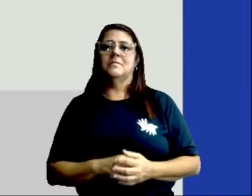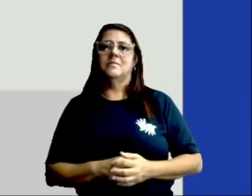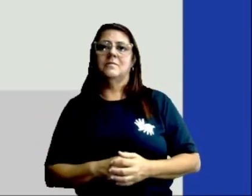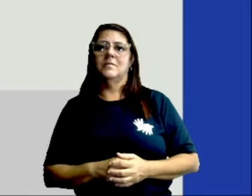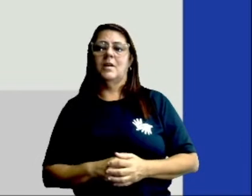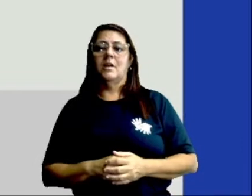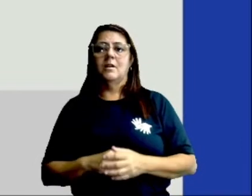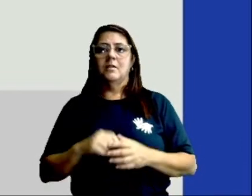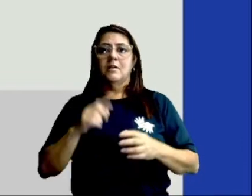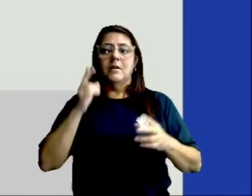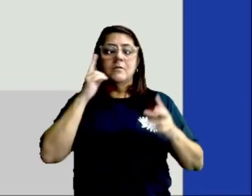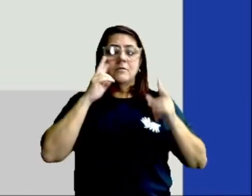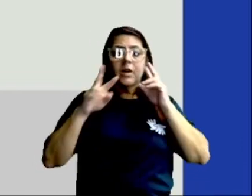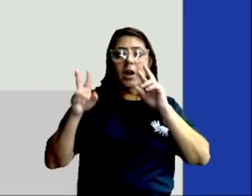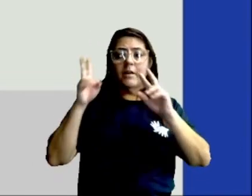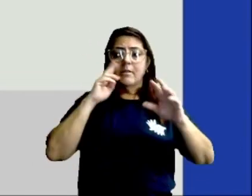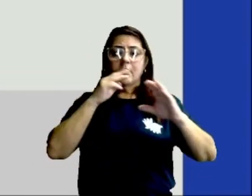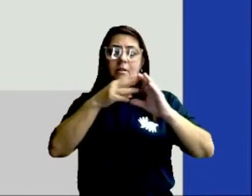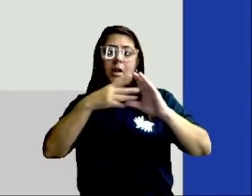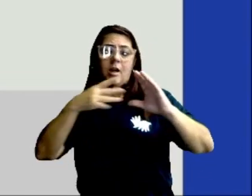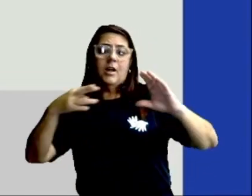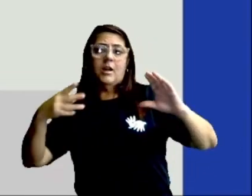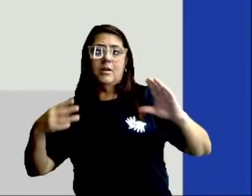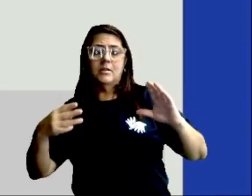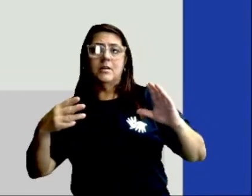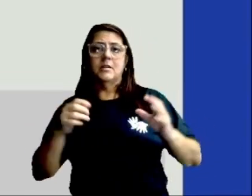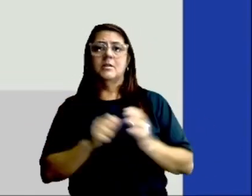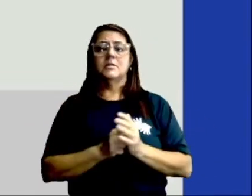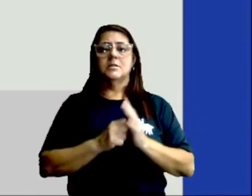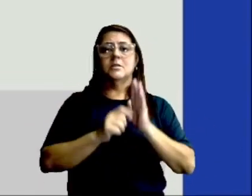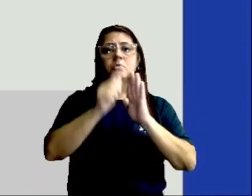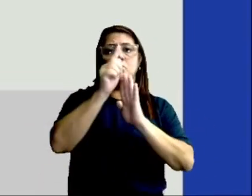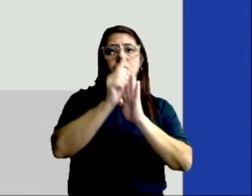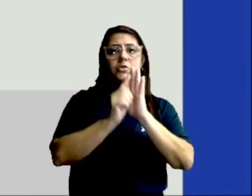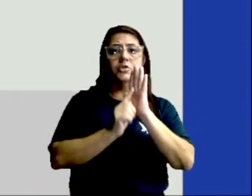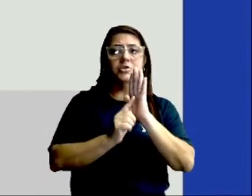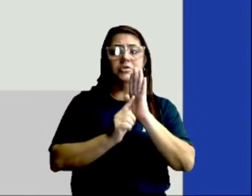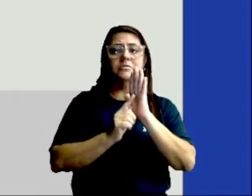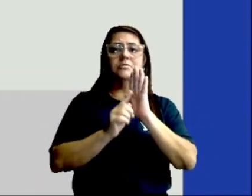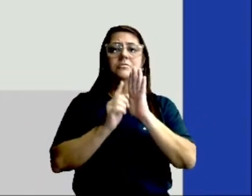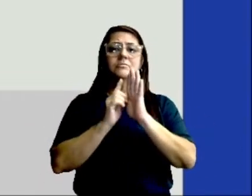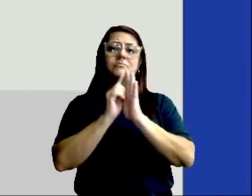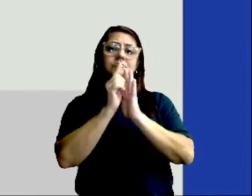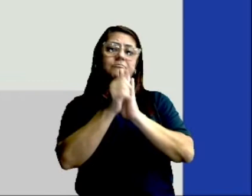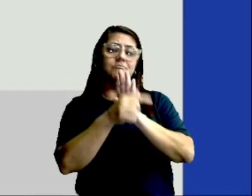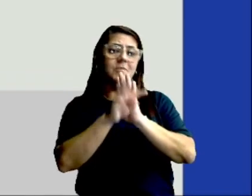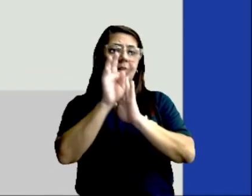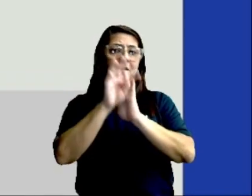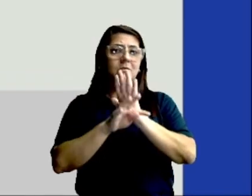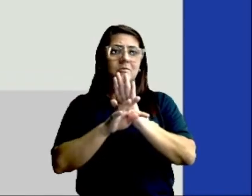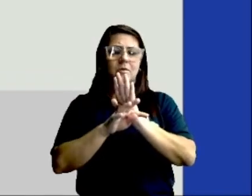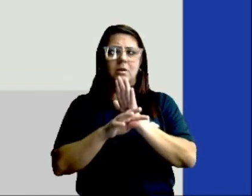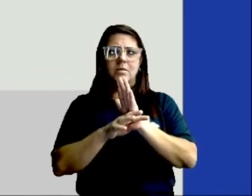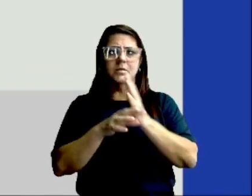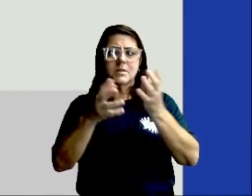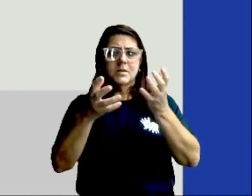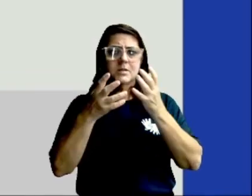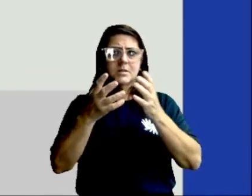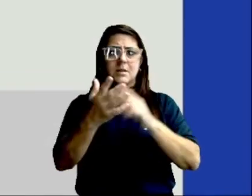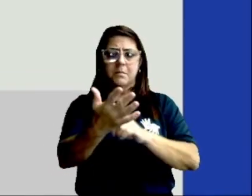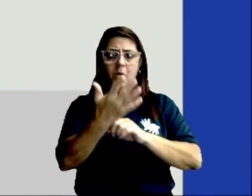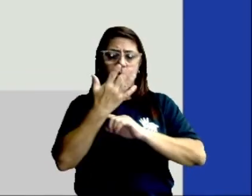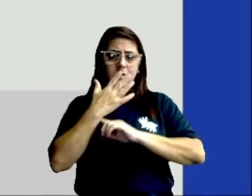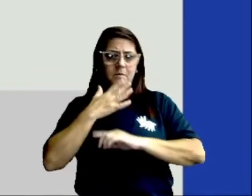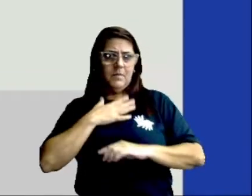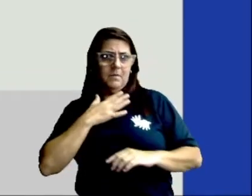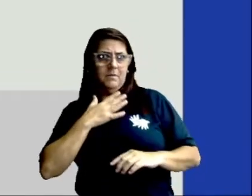ficar atento aí a todas as características aí desse gênero textual, tá certo? E se depois vocês quiserem mostrar para mim o resultado